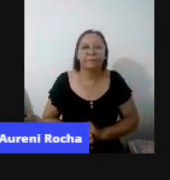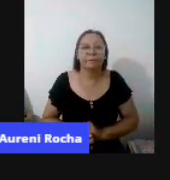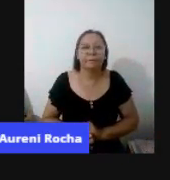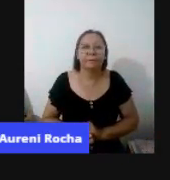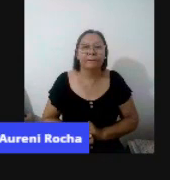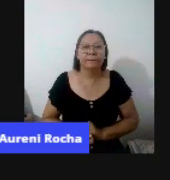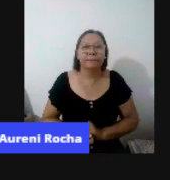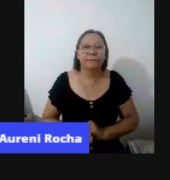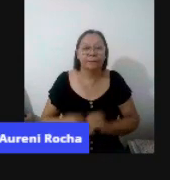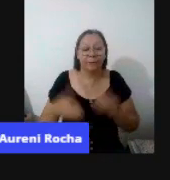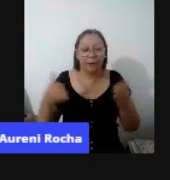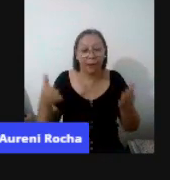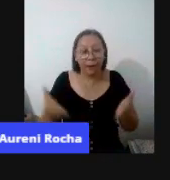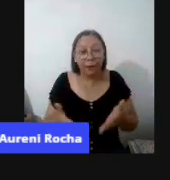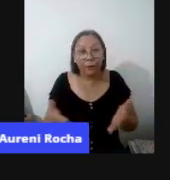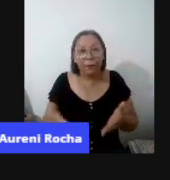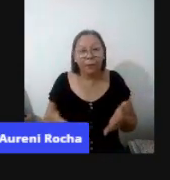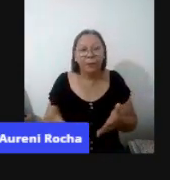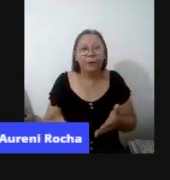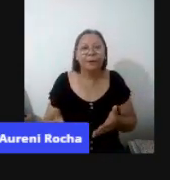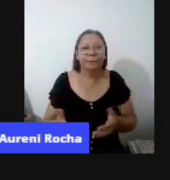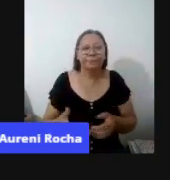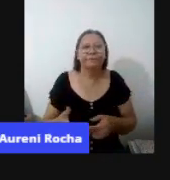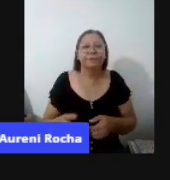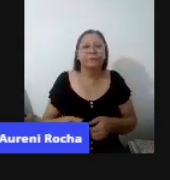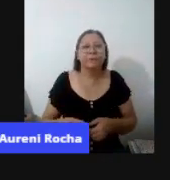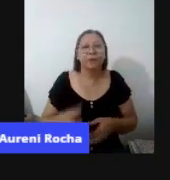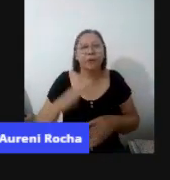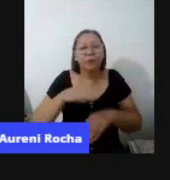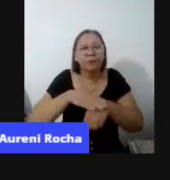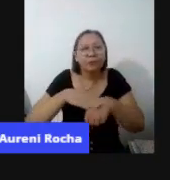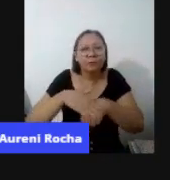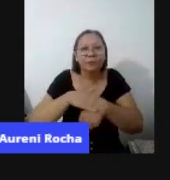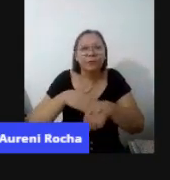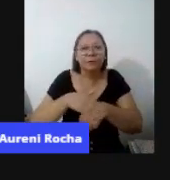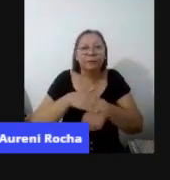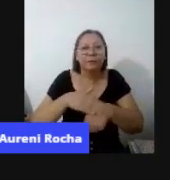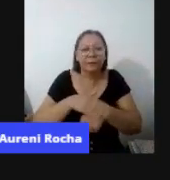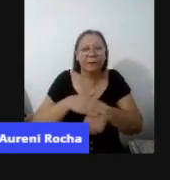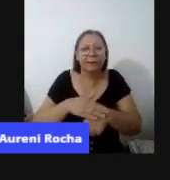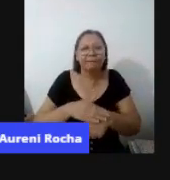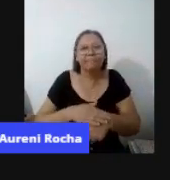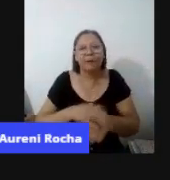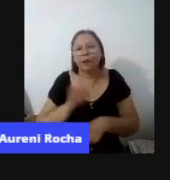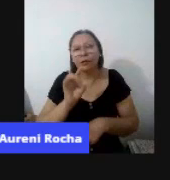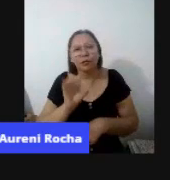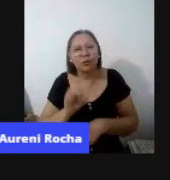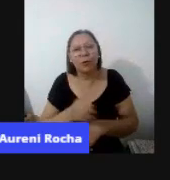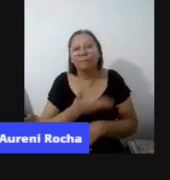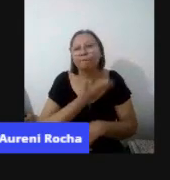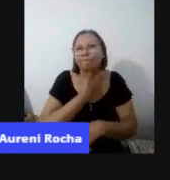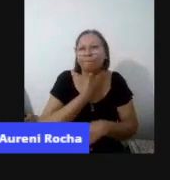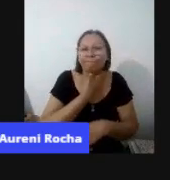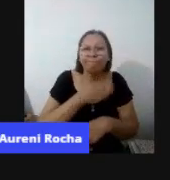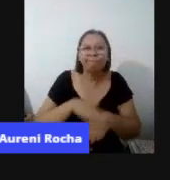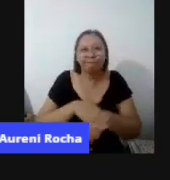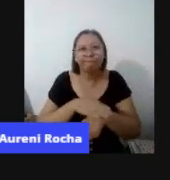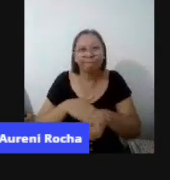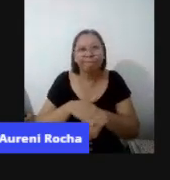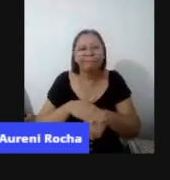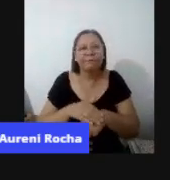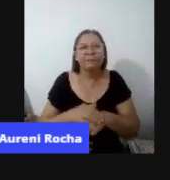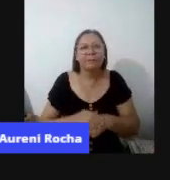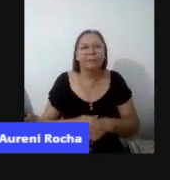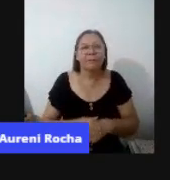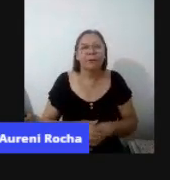Agora eu vou conversar um pouquinho com vocês e vai ser mesmo uma conversa, né, sobre algumas dicas de postura em